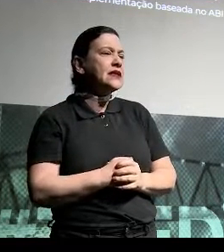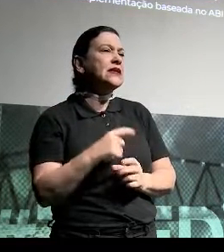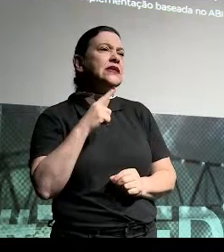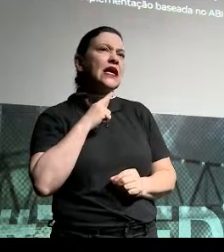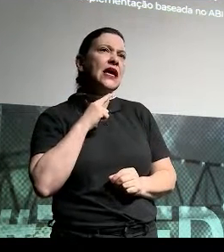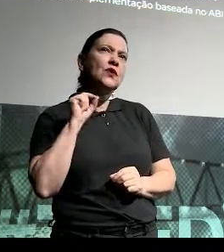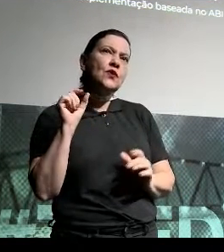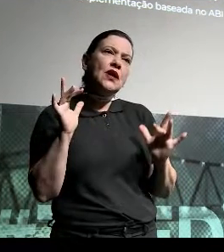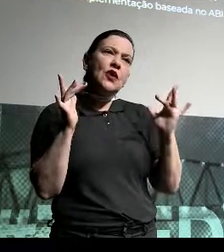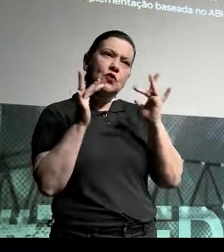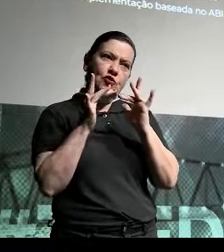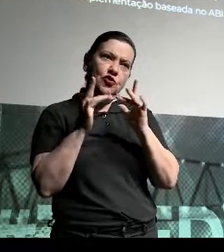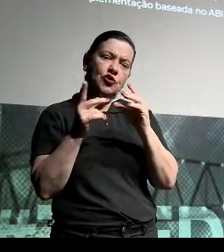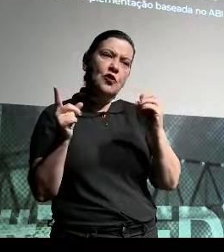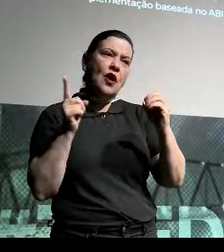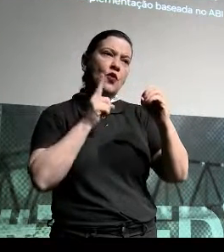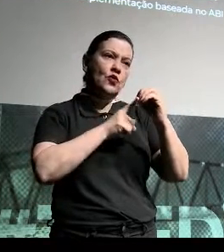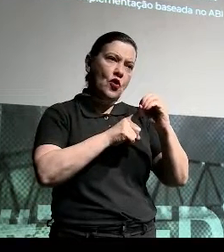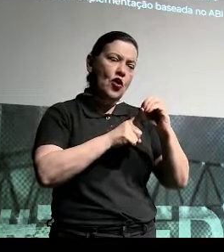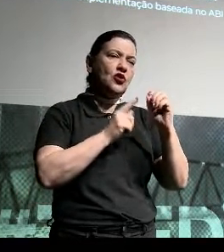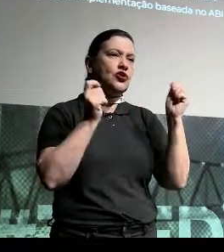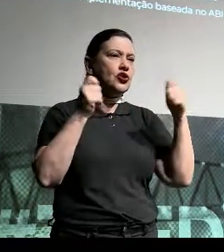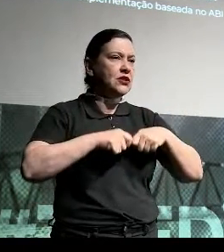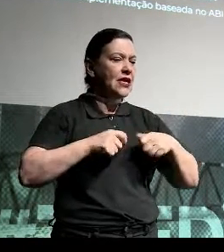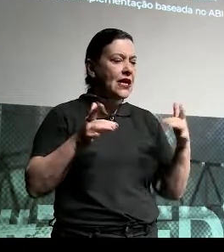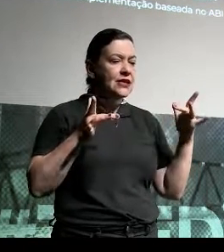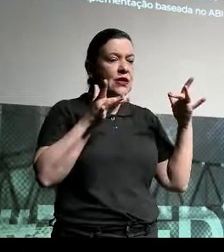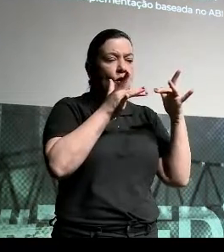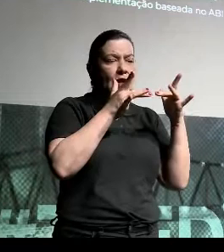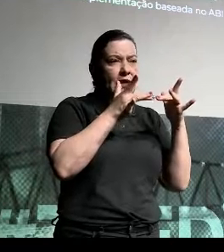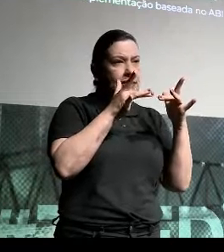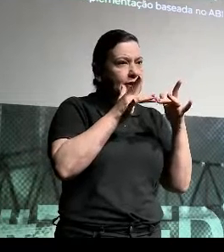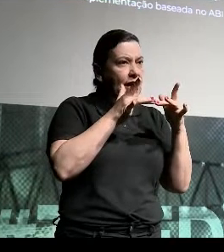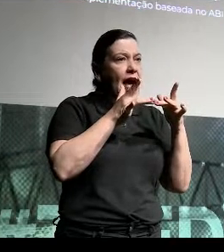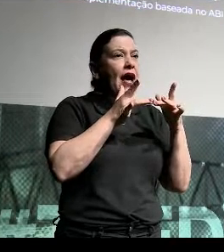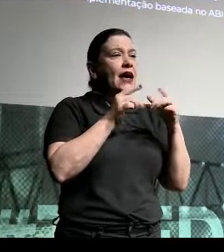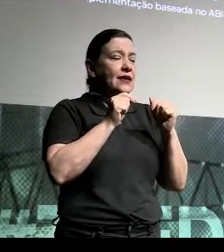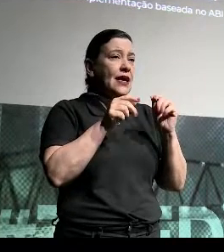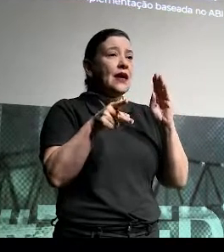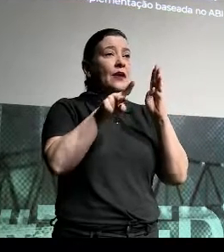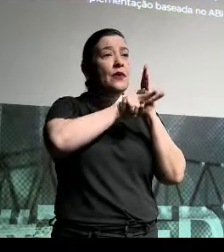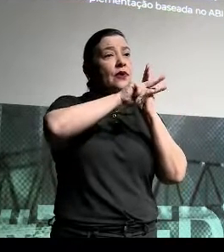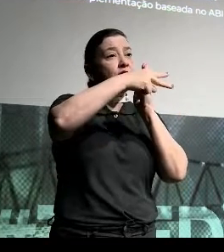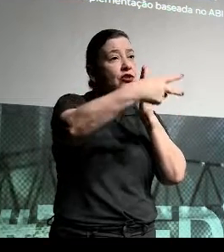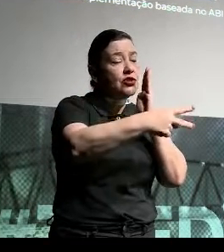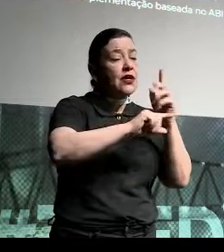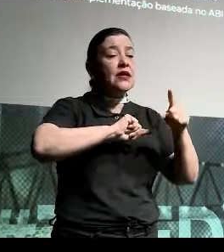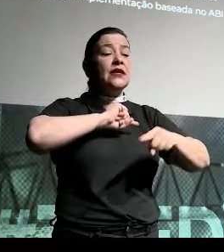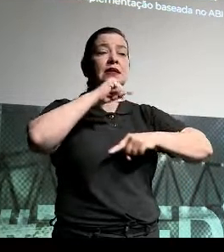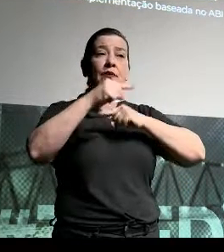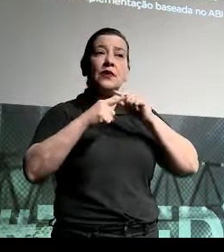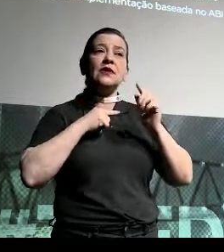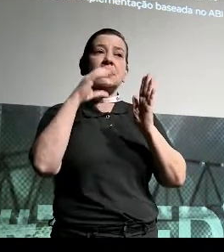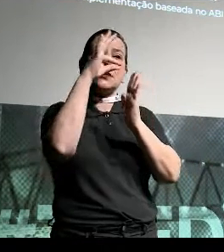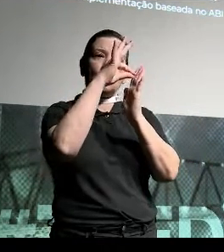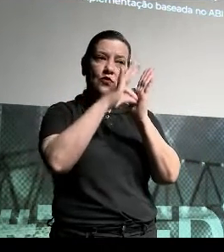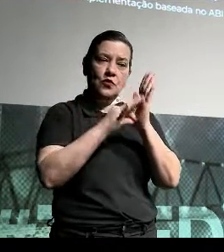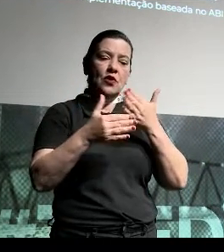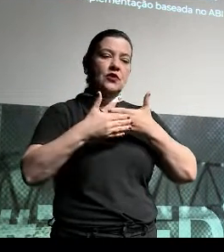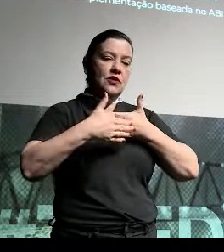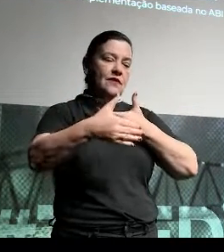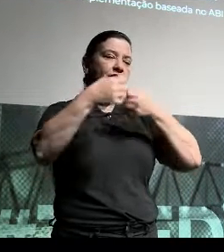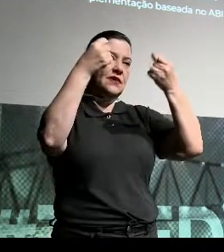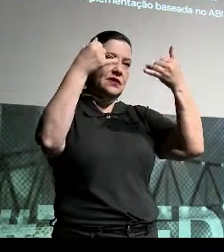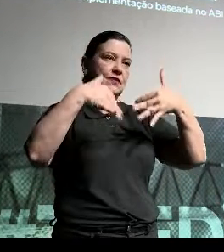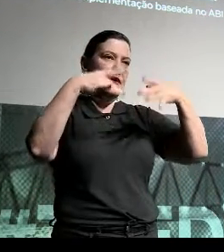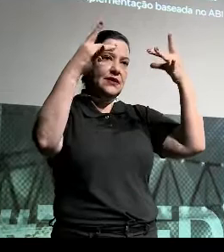gente se conecta ao nó e o nó consegue se conversar com a blockchain, tudo bonitinho. E depois a gente tem uma geração de código, mas eu vou entrar nisso um pouco mais